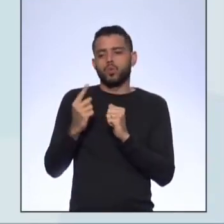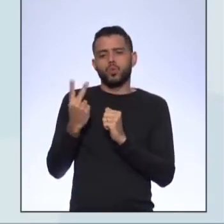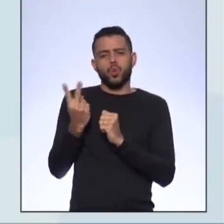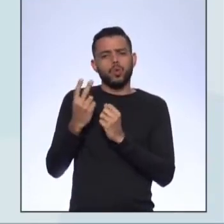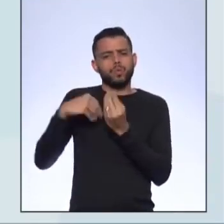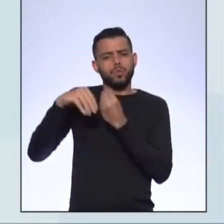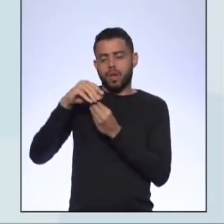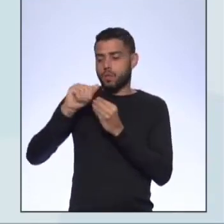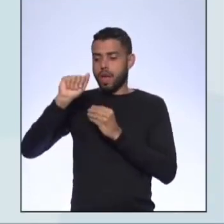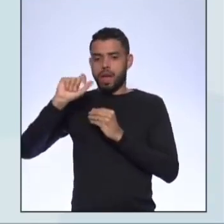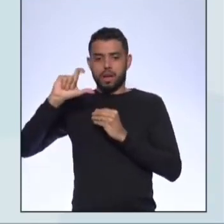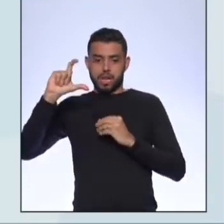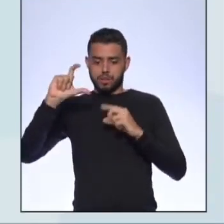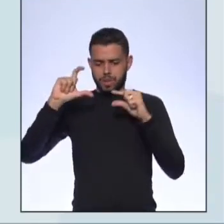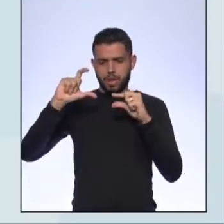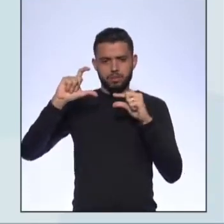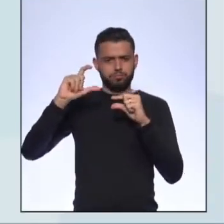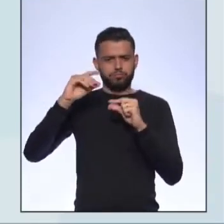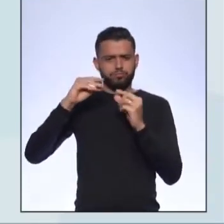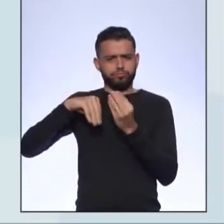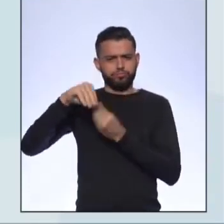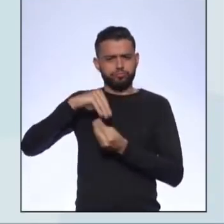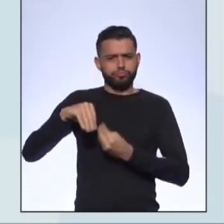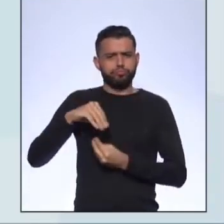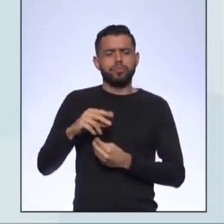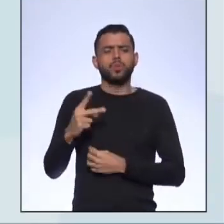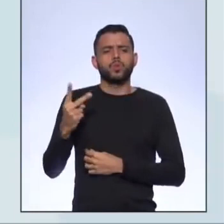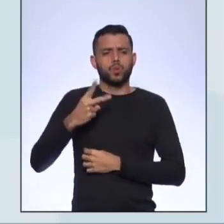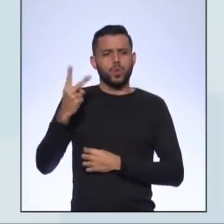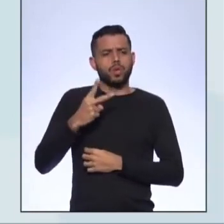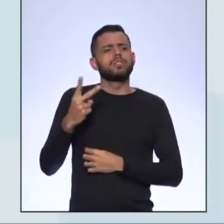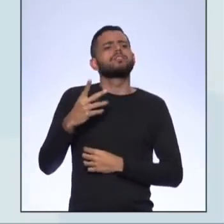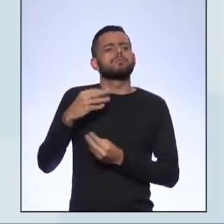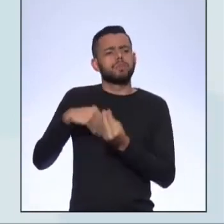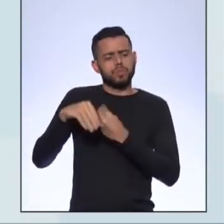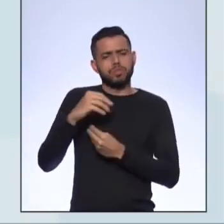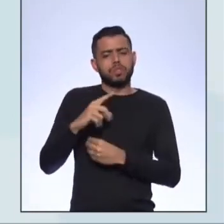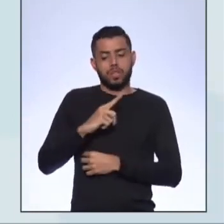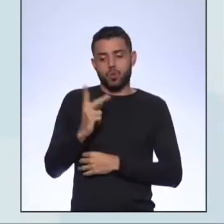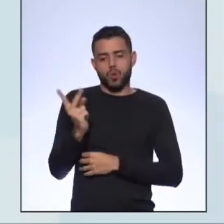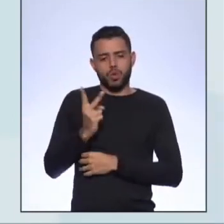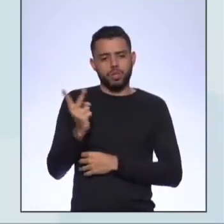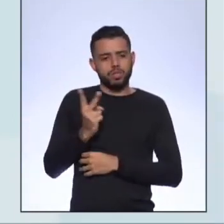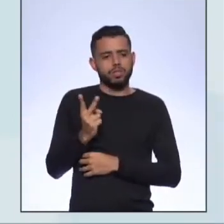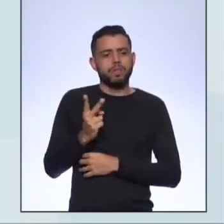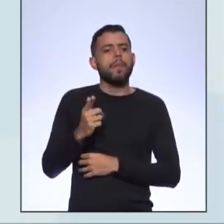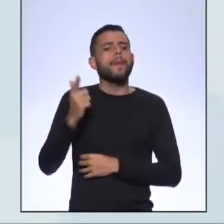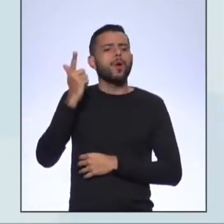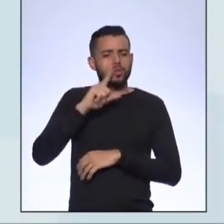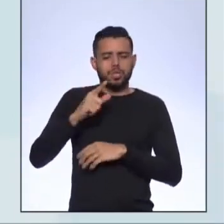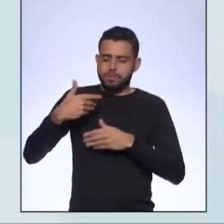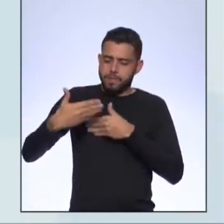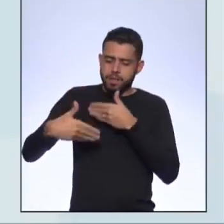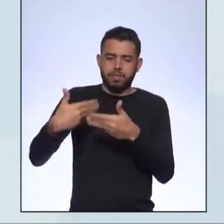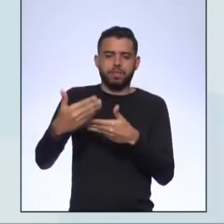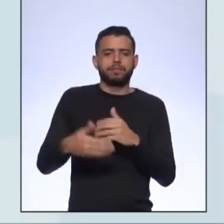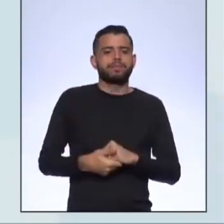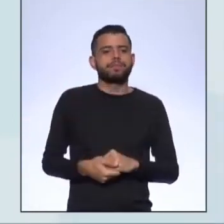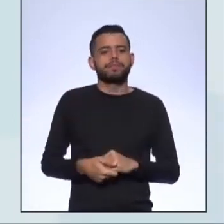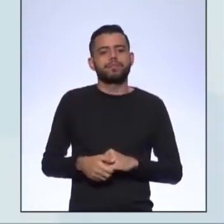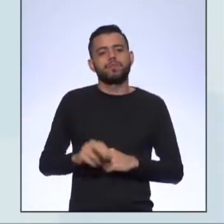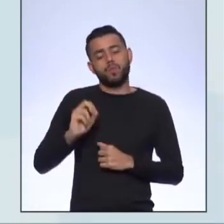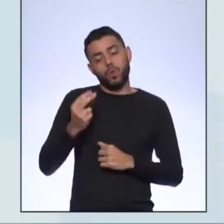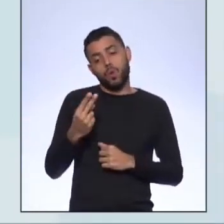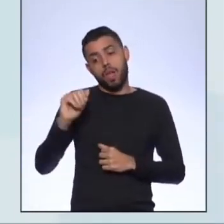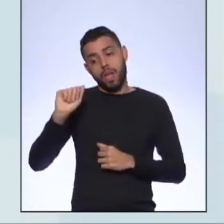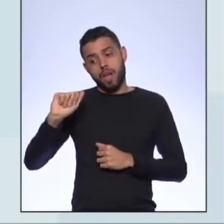azão-azinho. Ou seja, eles têm dois fatores, os híbridos têm dois fatores ali para passar adiante. Então, ou passa o